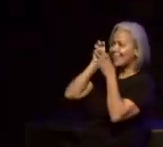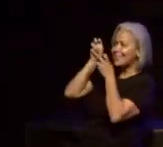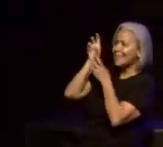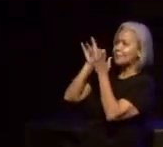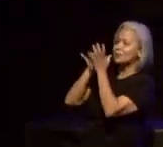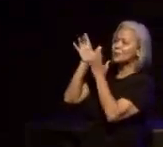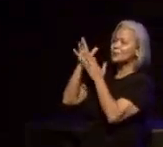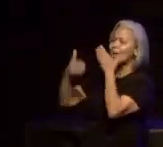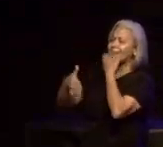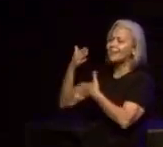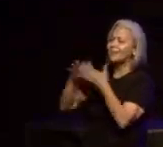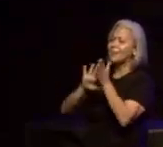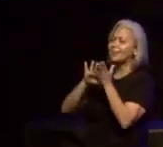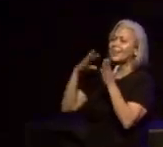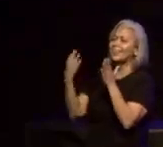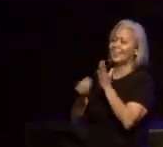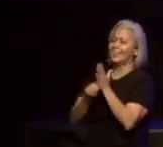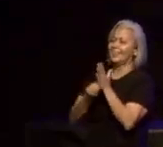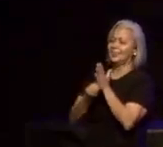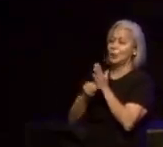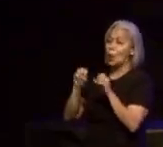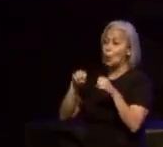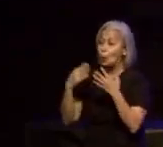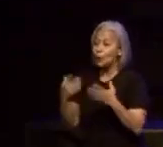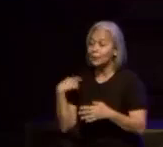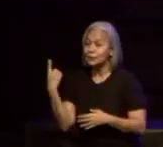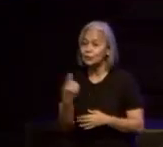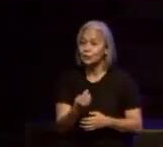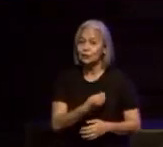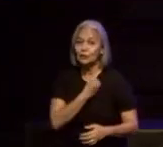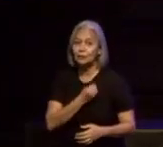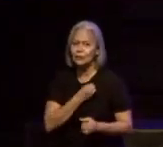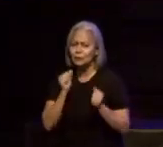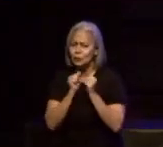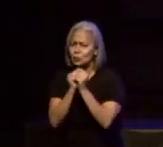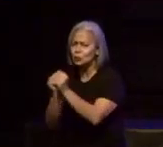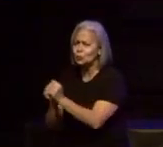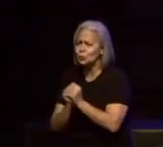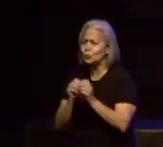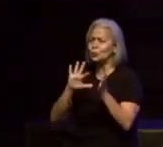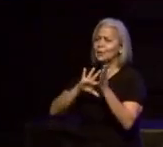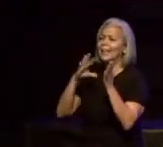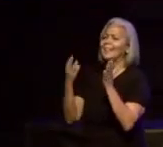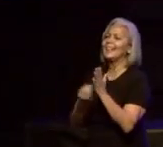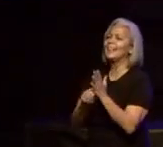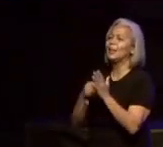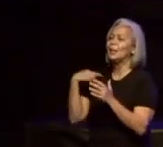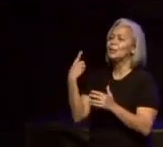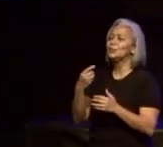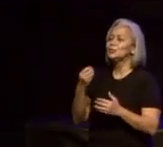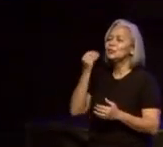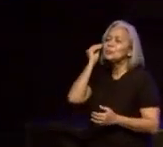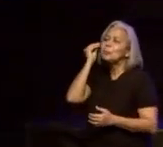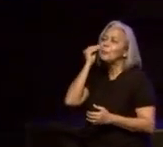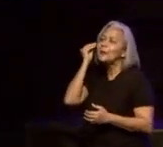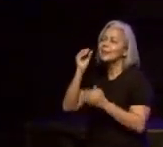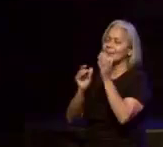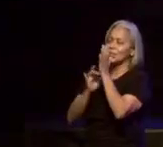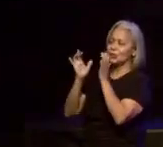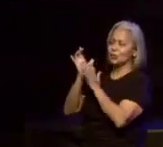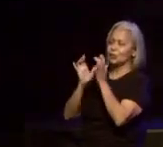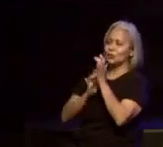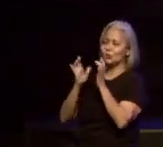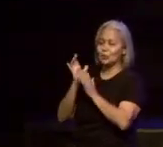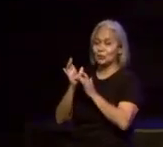nós vivenciamos transformação pessoal. A transformação acontece nesses três níveis. E à medida que nós nos